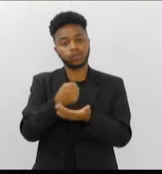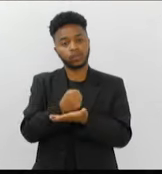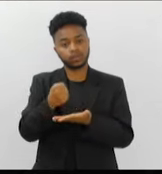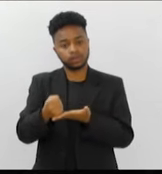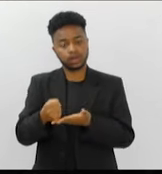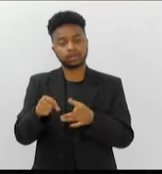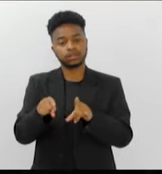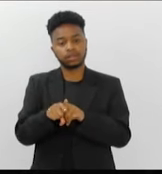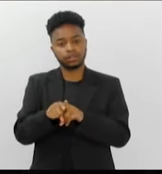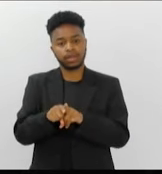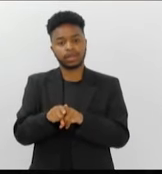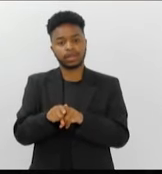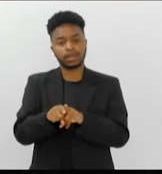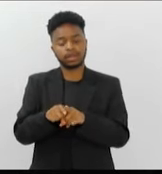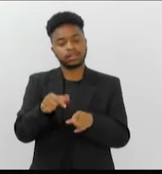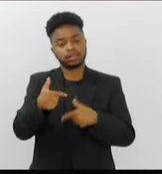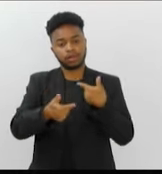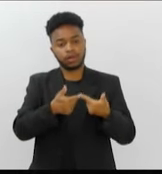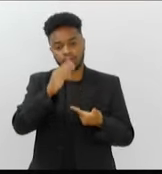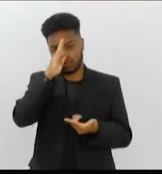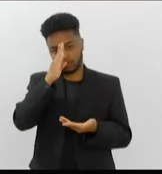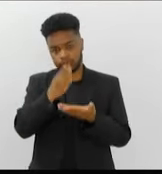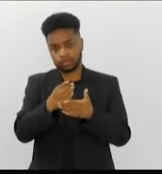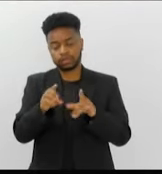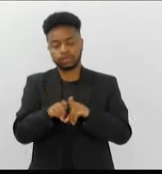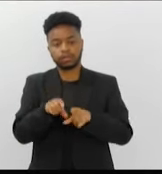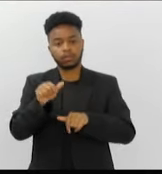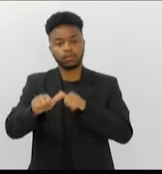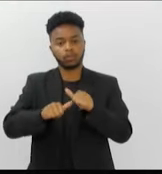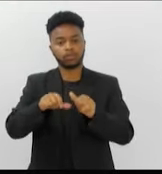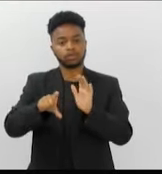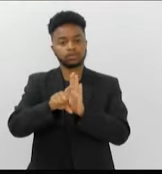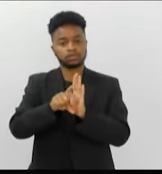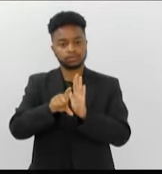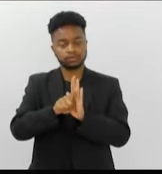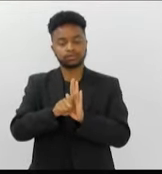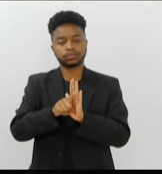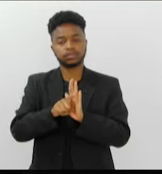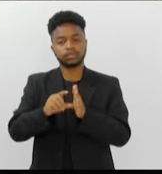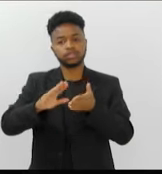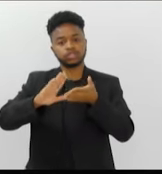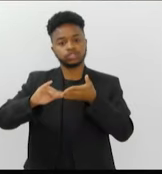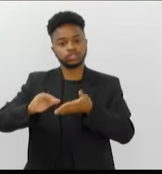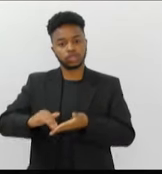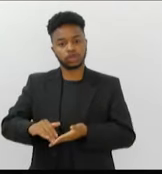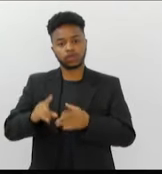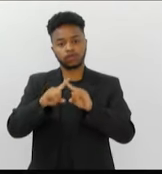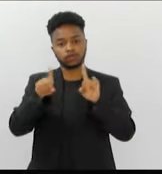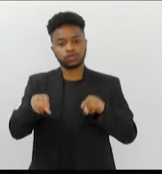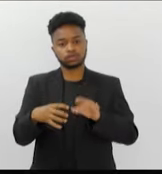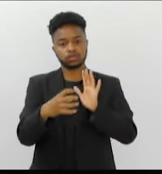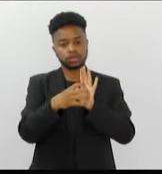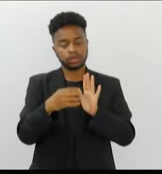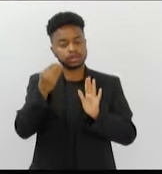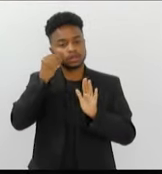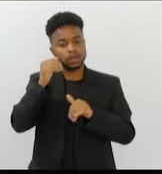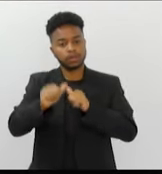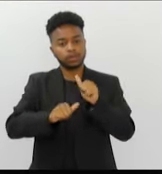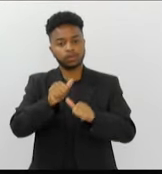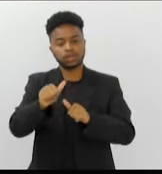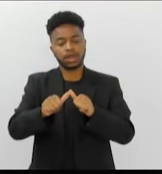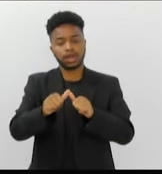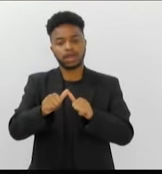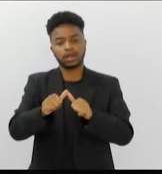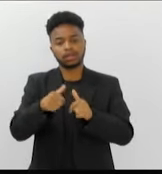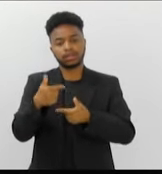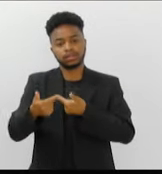de confiança e uma alteração que eles fizeram na legislação, tirando cargos efetivos para transformar em cargos comissionados,